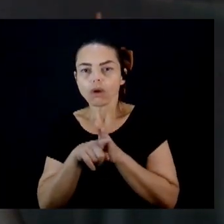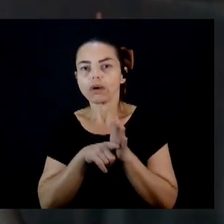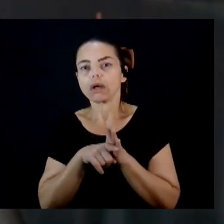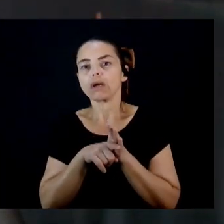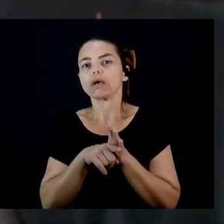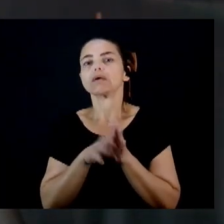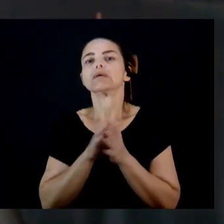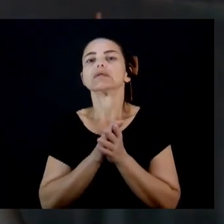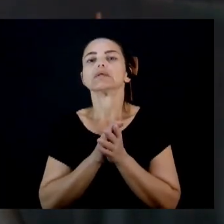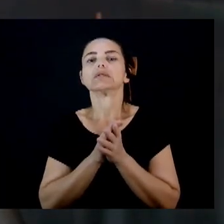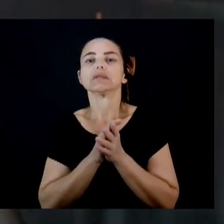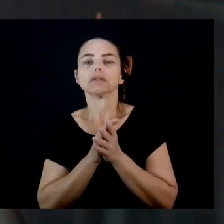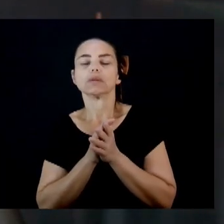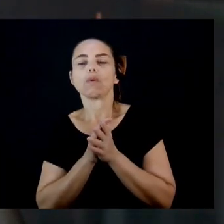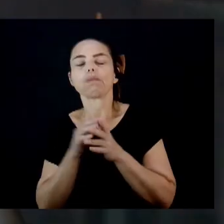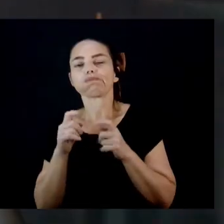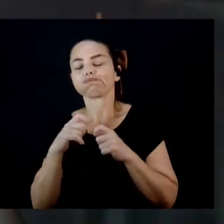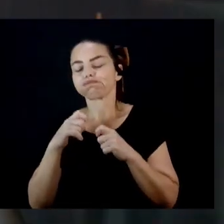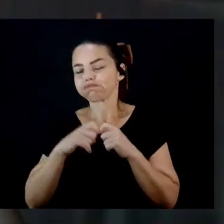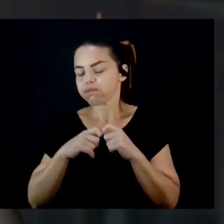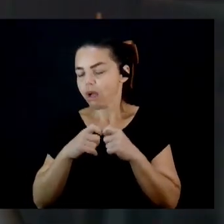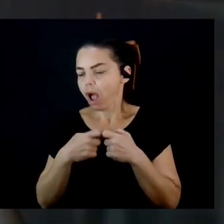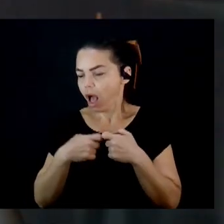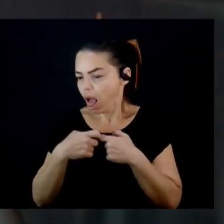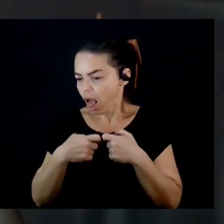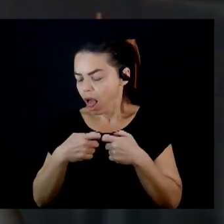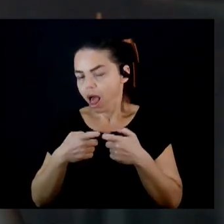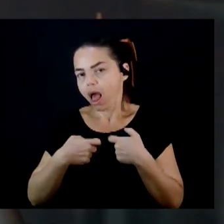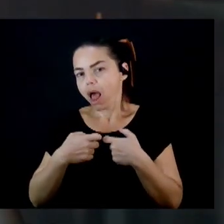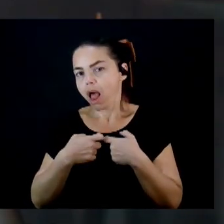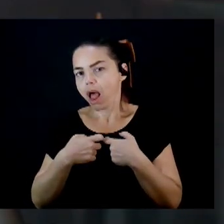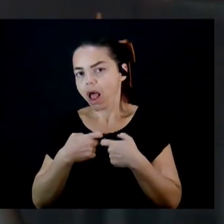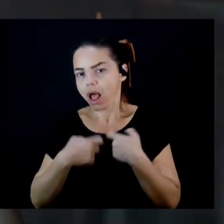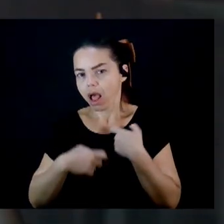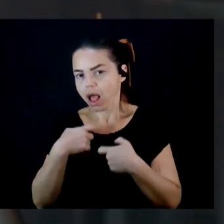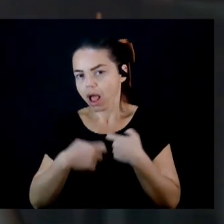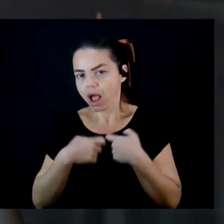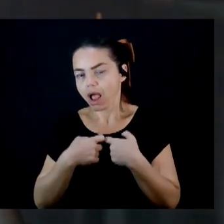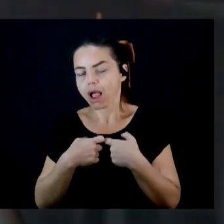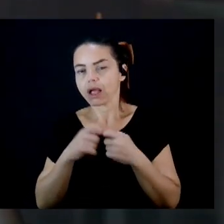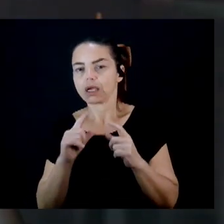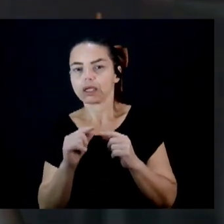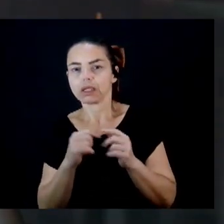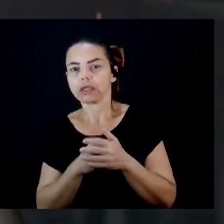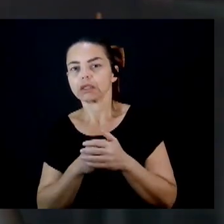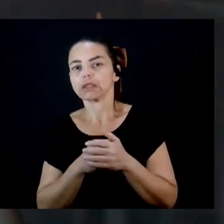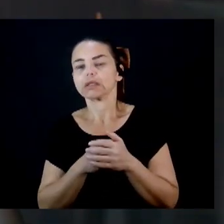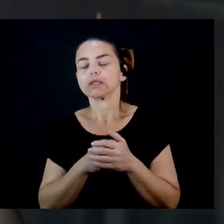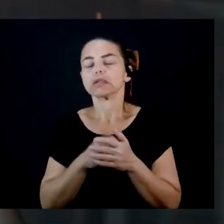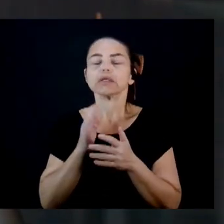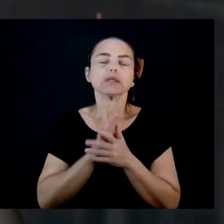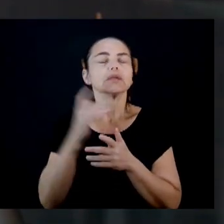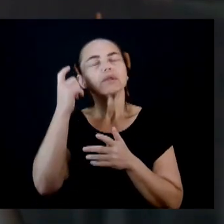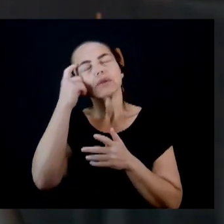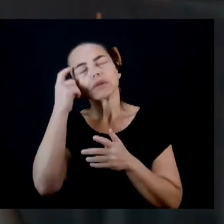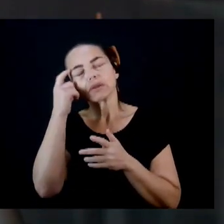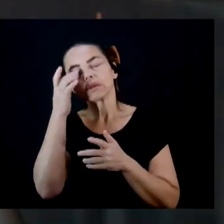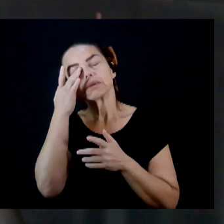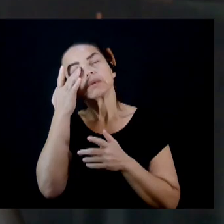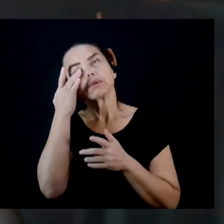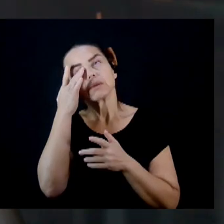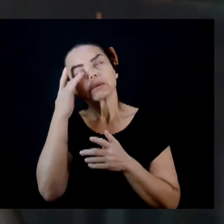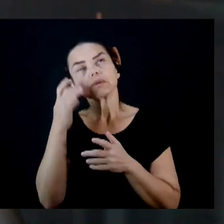parte sexual, visual, e menor na parte empírica, quando a gente pensa o que a gente sente. Sim.